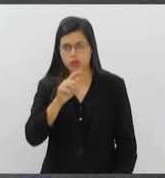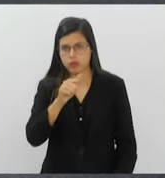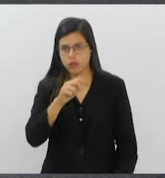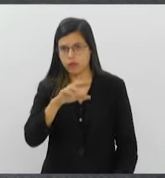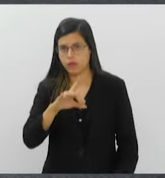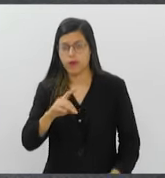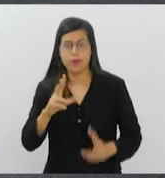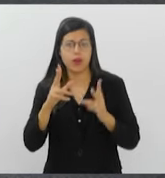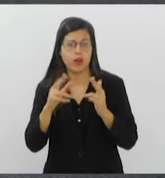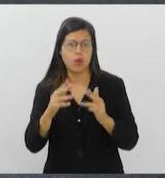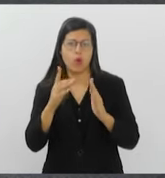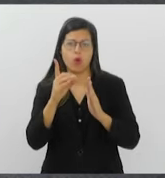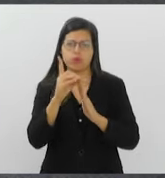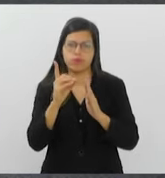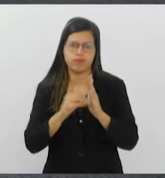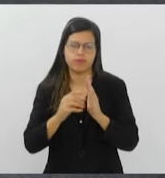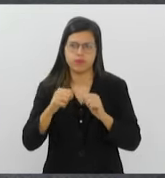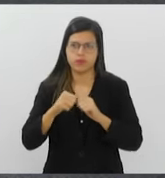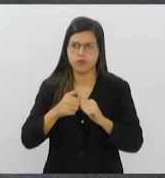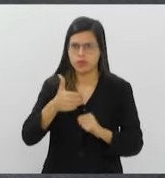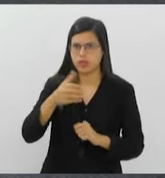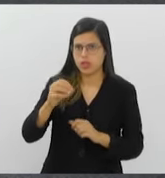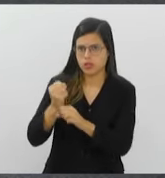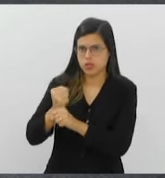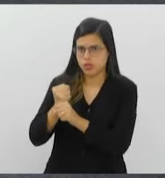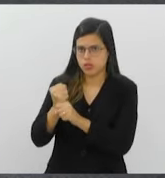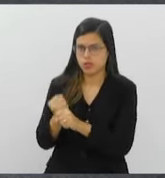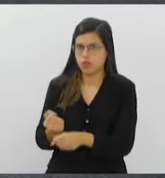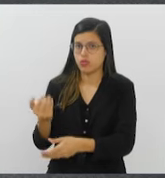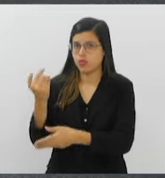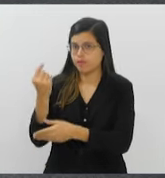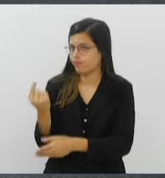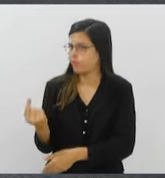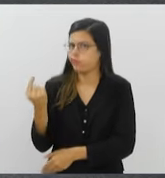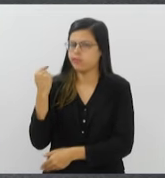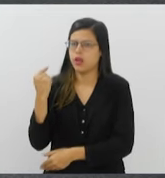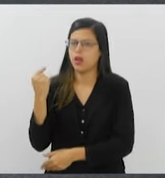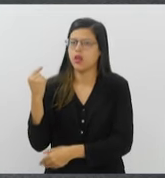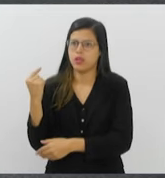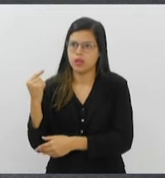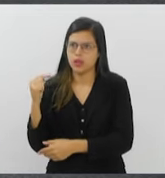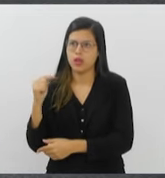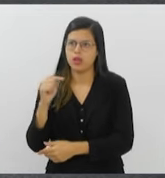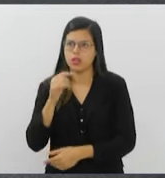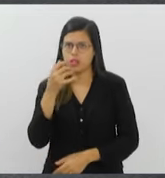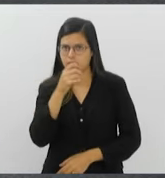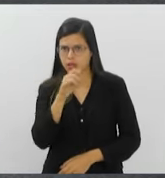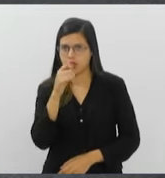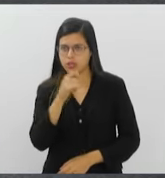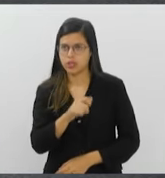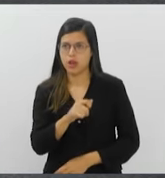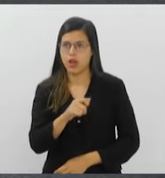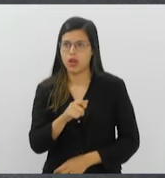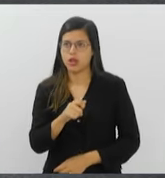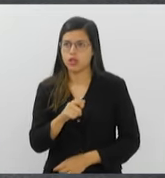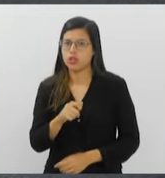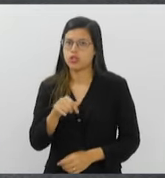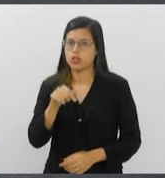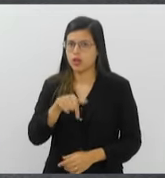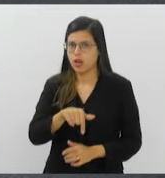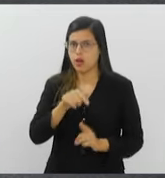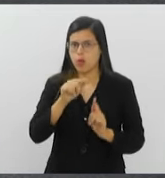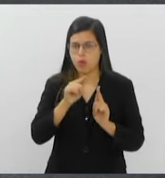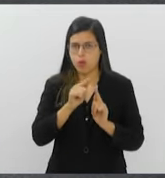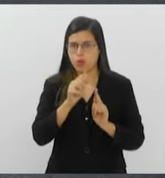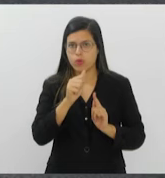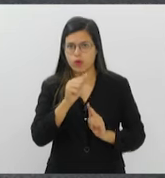que a gente fez há 10 anos atrás de compensação energética, considerando o gás menos poluente que o